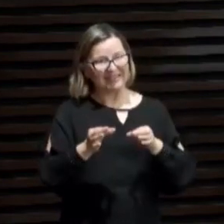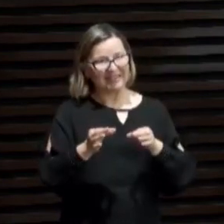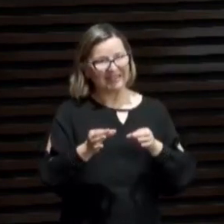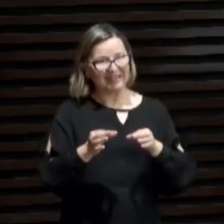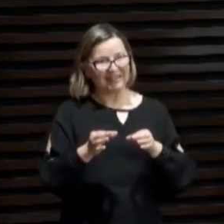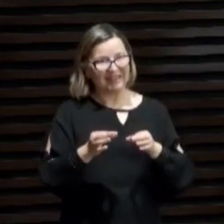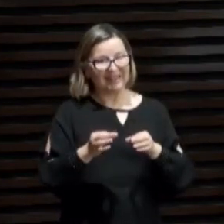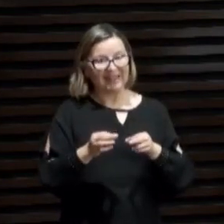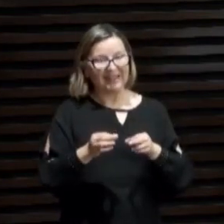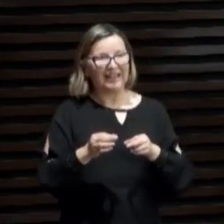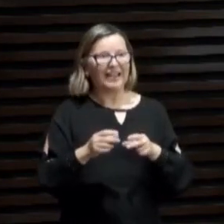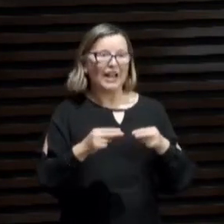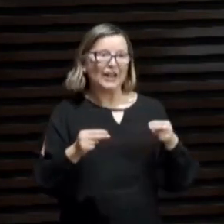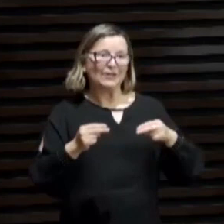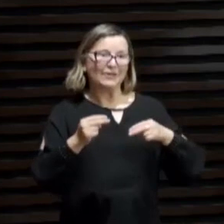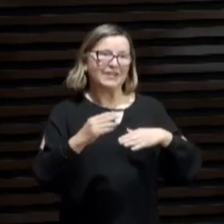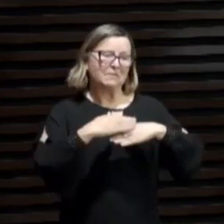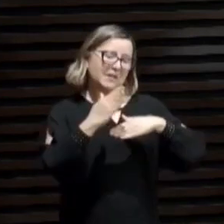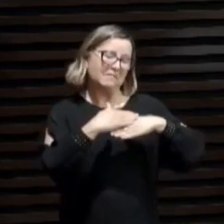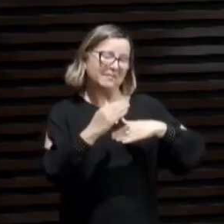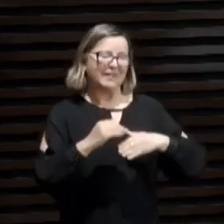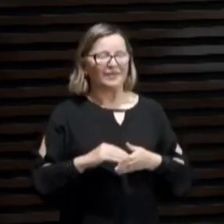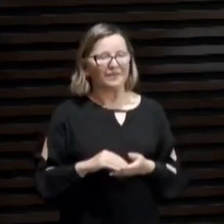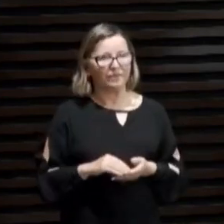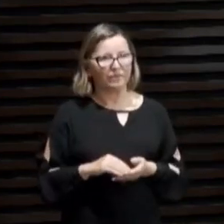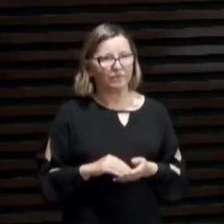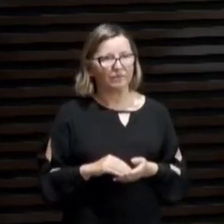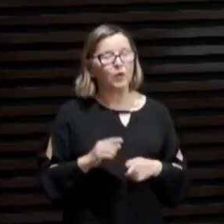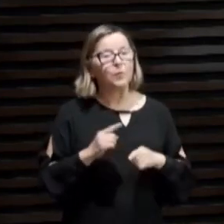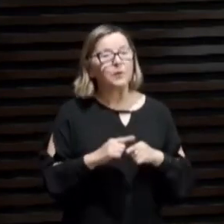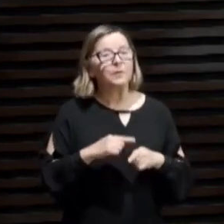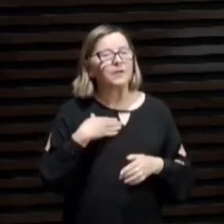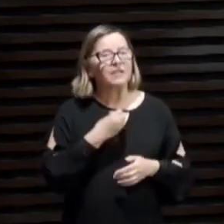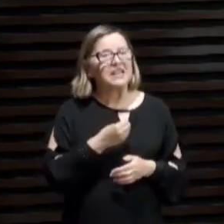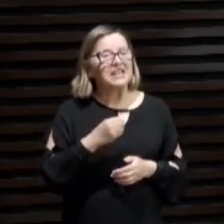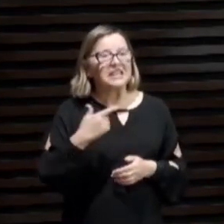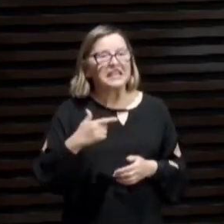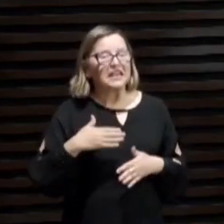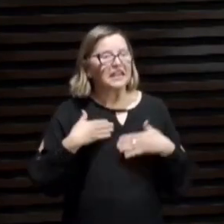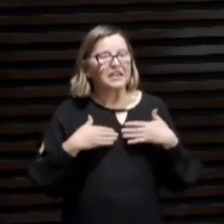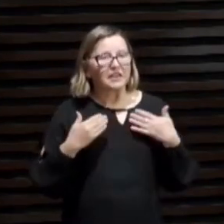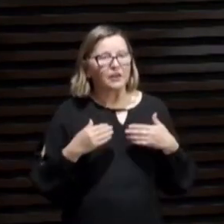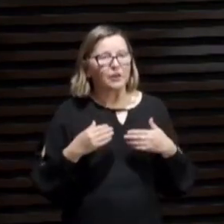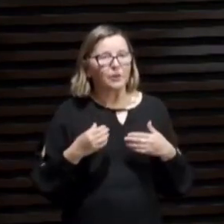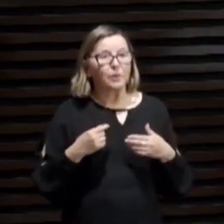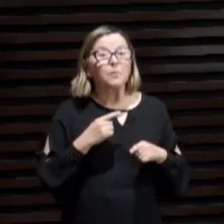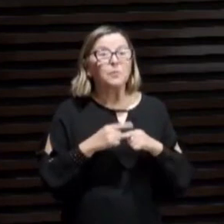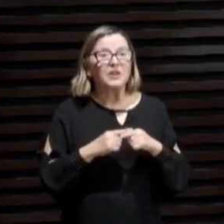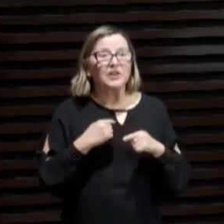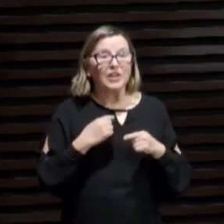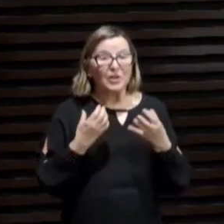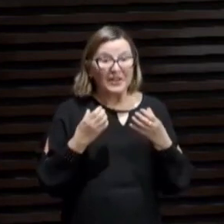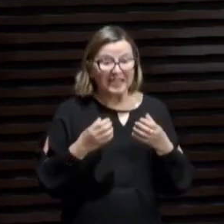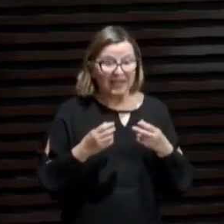que a minha vida muitas vezes é sem alegria e é com murmuração? Porque eu quero buscar as coisas e acrescentar a Deus. E eu acho que se a minha é